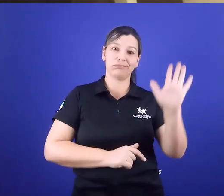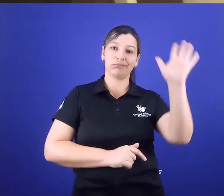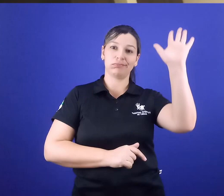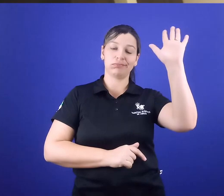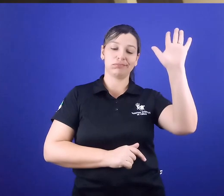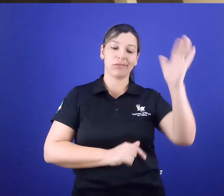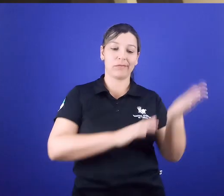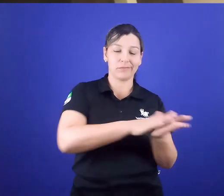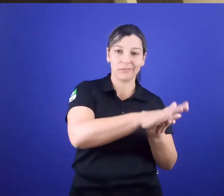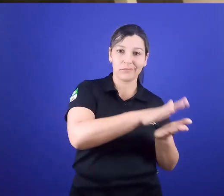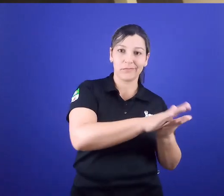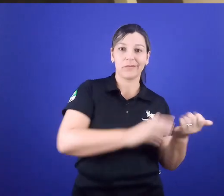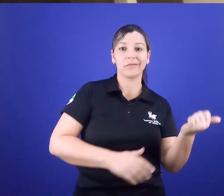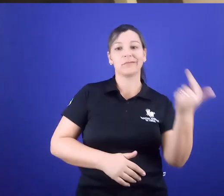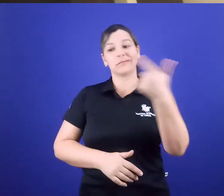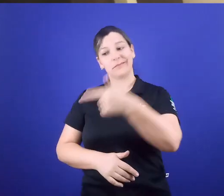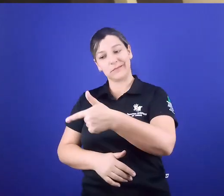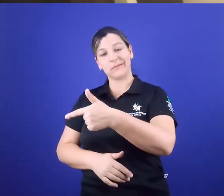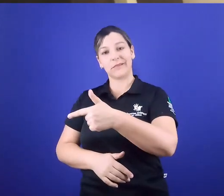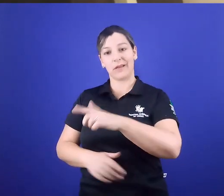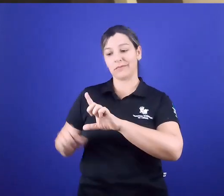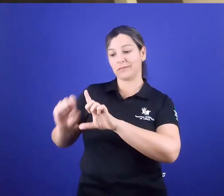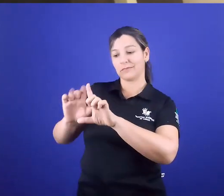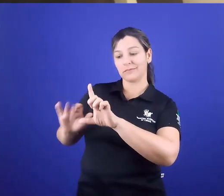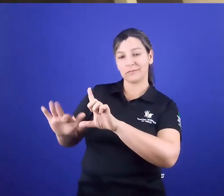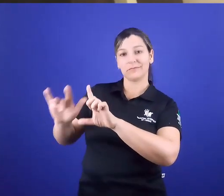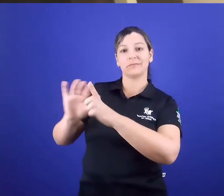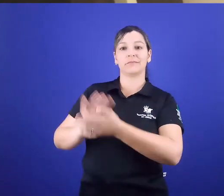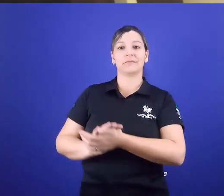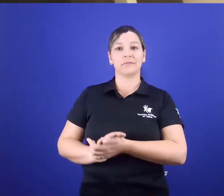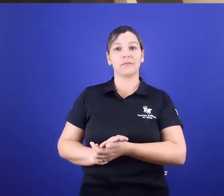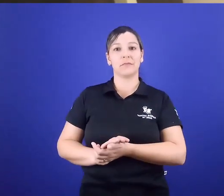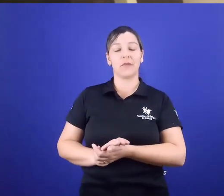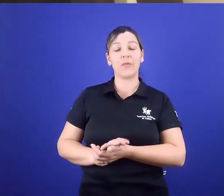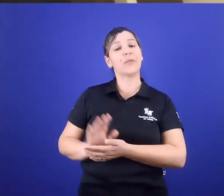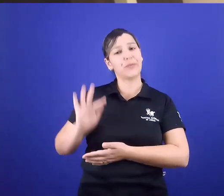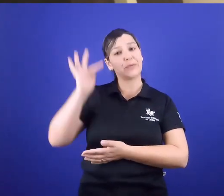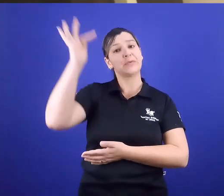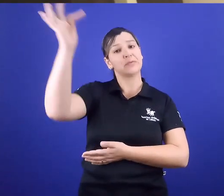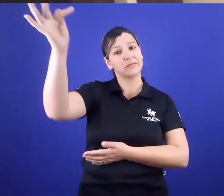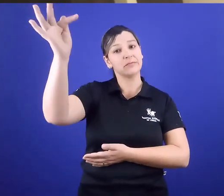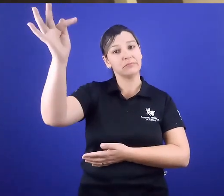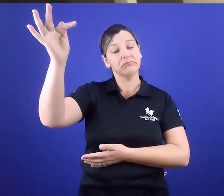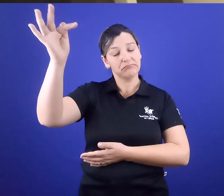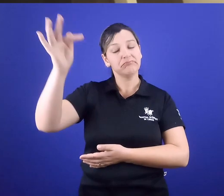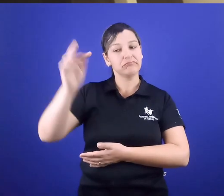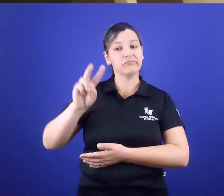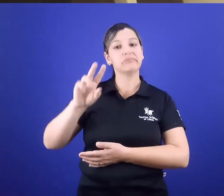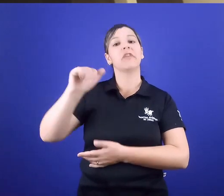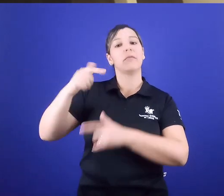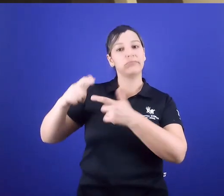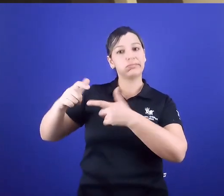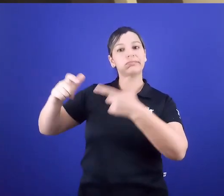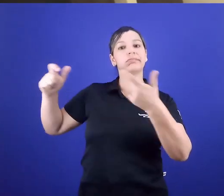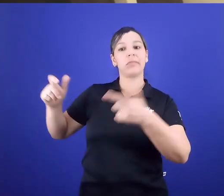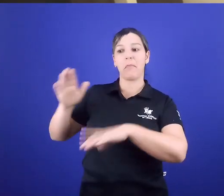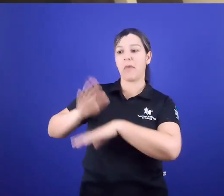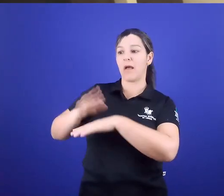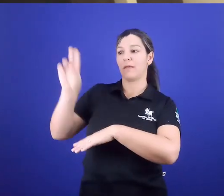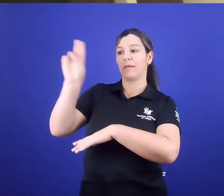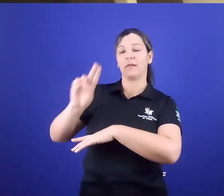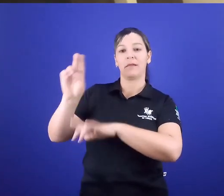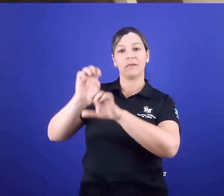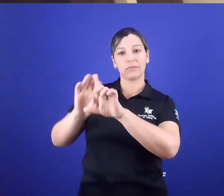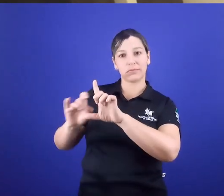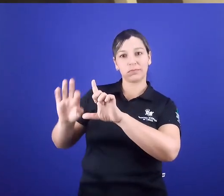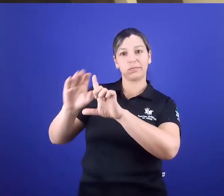e etc e tal. Então, eu acho que essa é uma tendência forte. Talvez comece a aparecer nos eventos também, e também